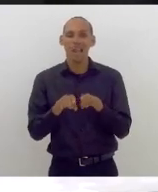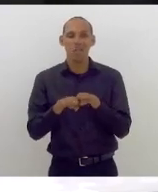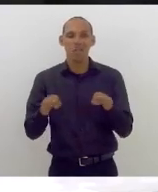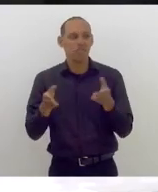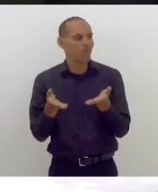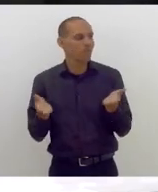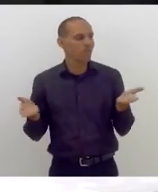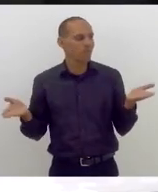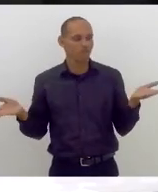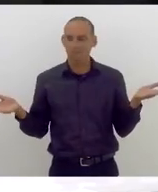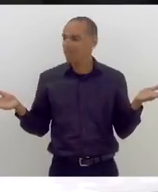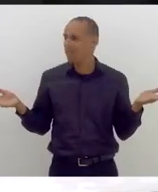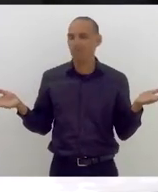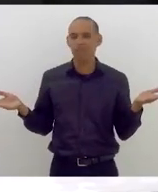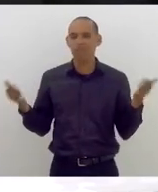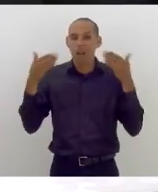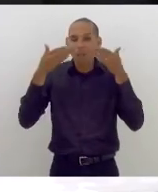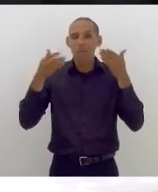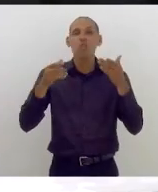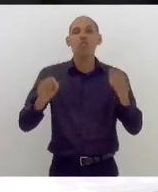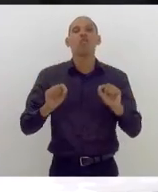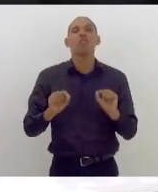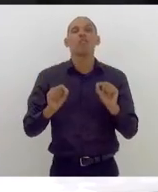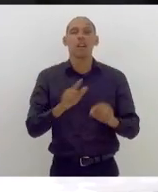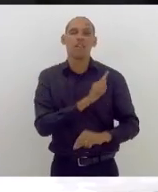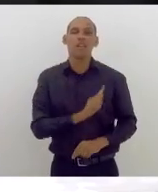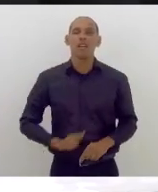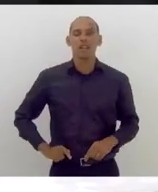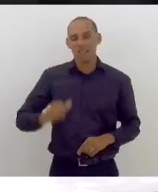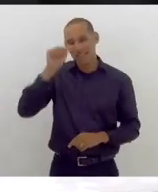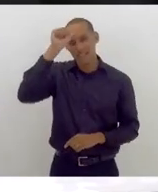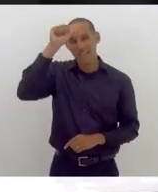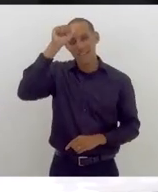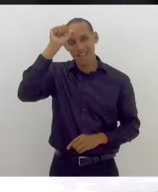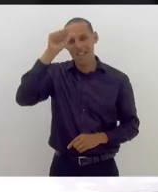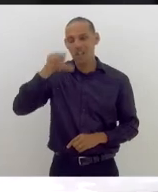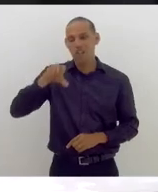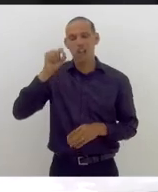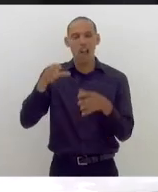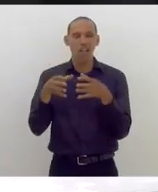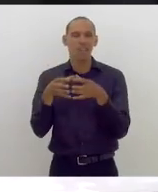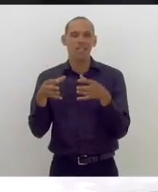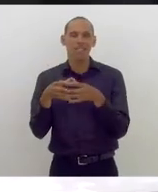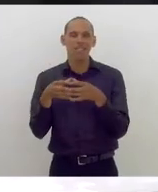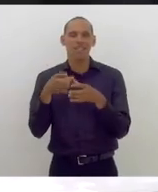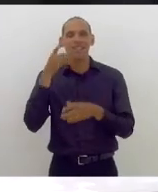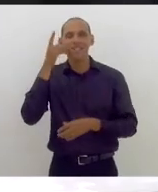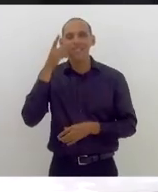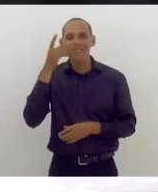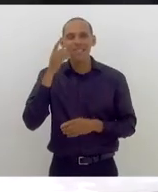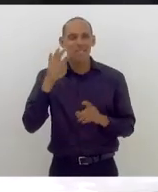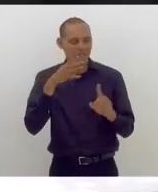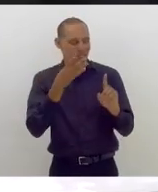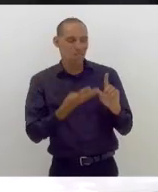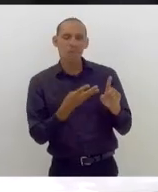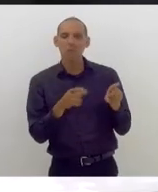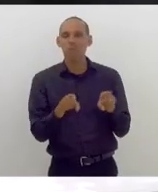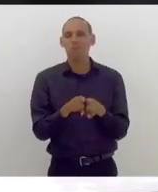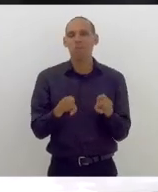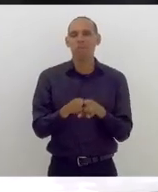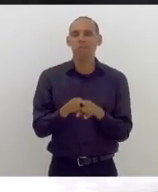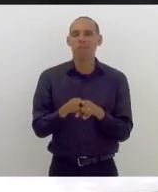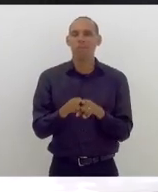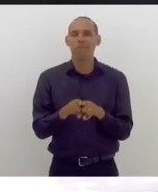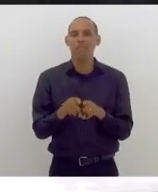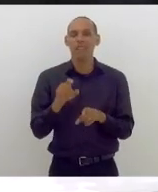mostra o acerto do governador Cláudio Castro em escolher uma equipe da qual tanto o deputado que homenageia quanto o